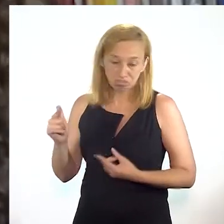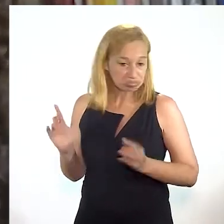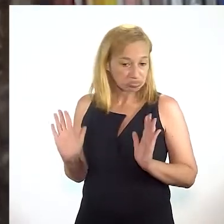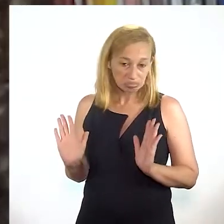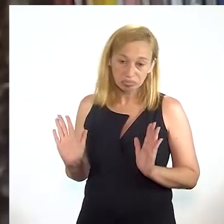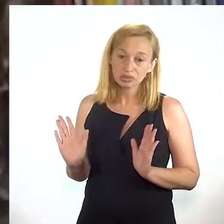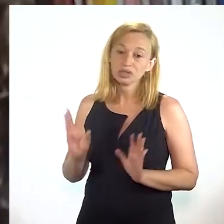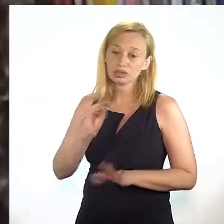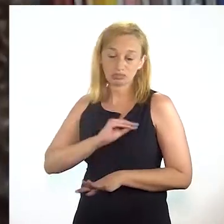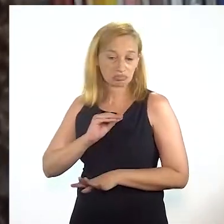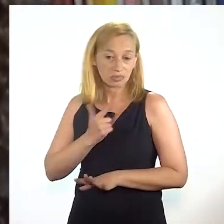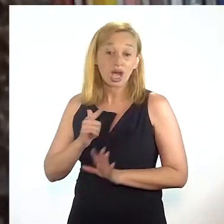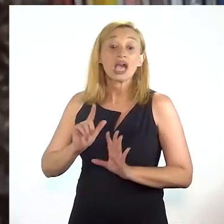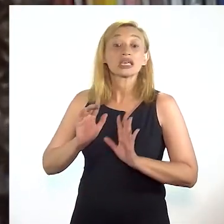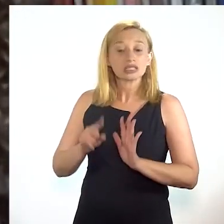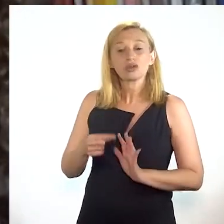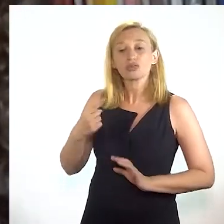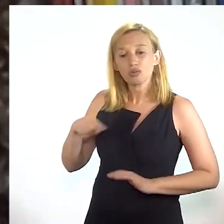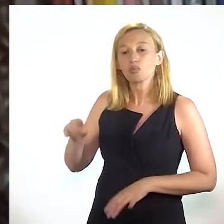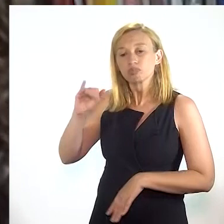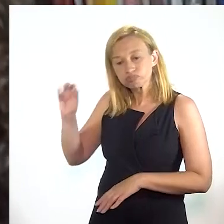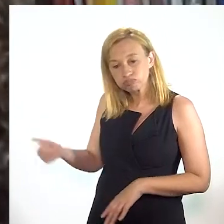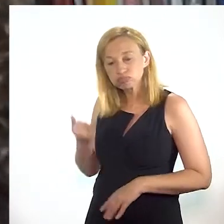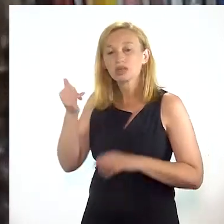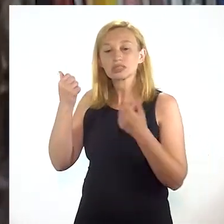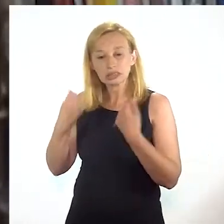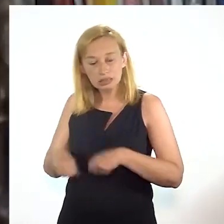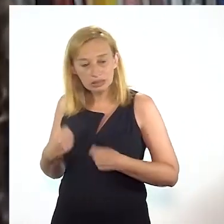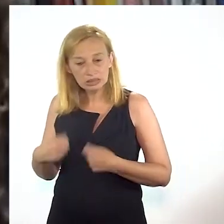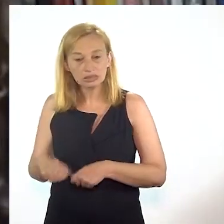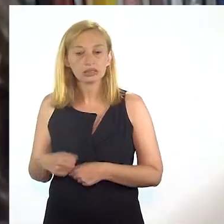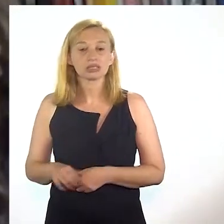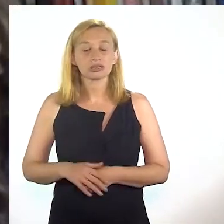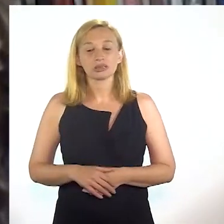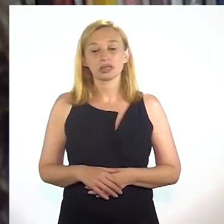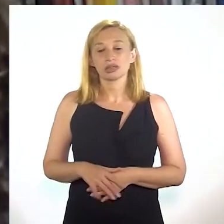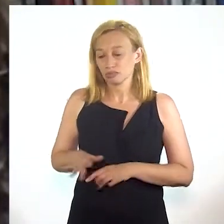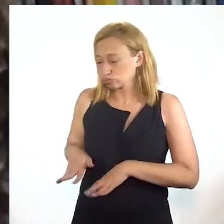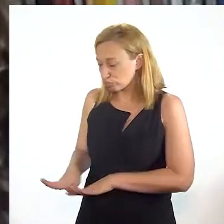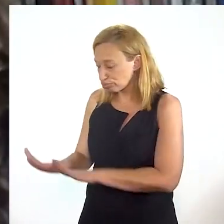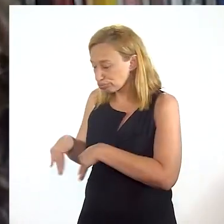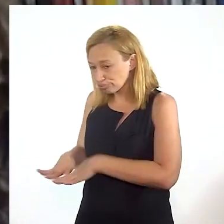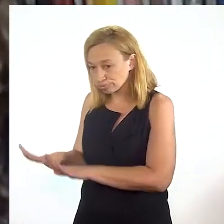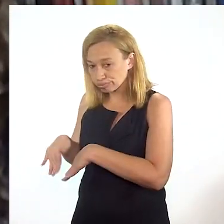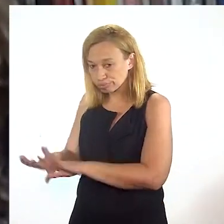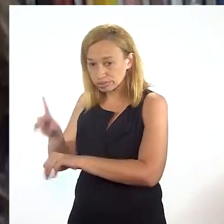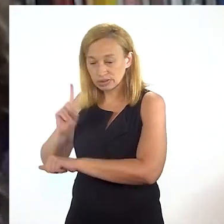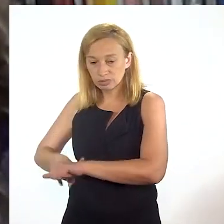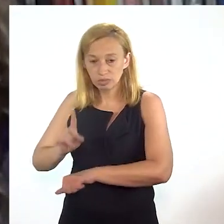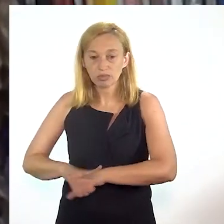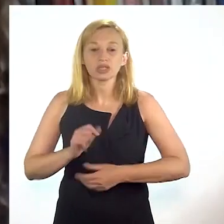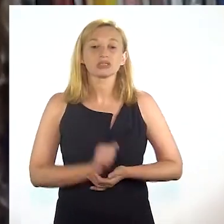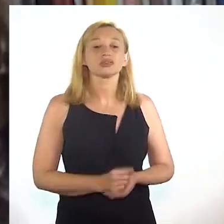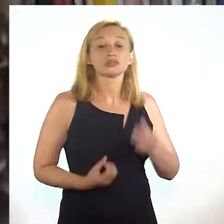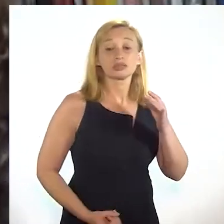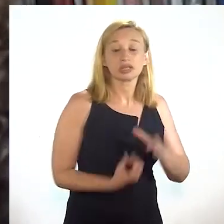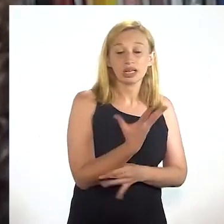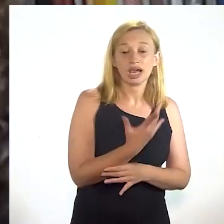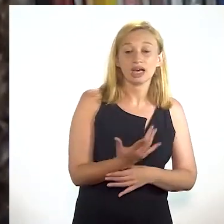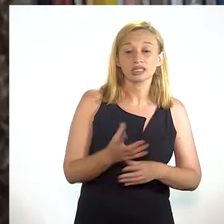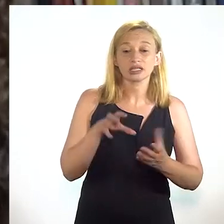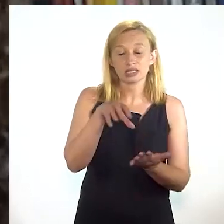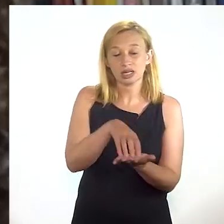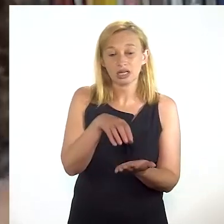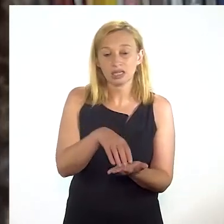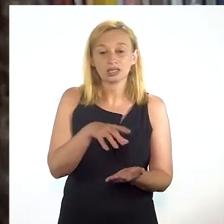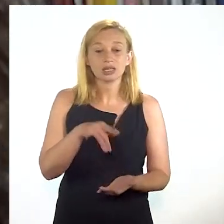sem condição muitas vezes de ter a renda, né? Então foi também uma oportunidade de renda para as costureiras nesse